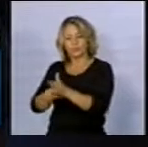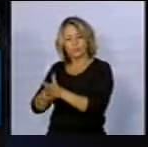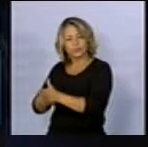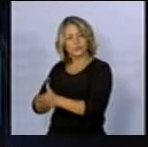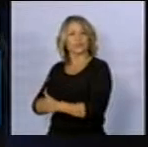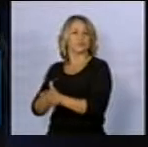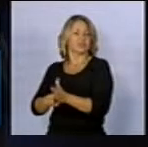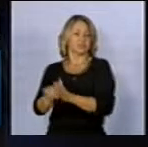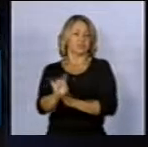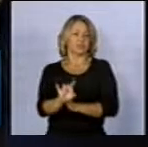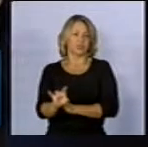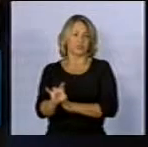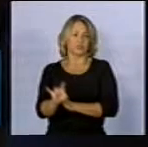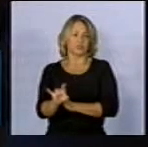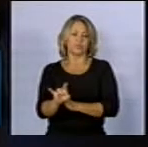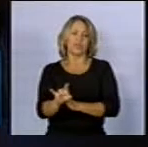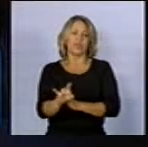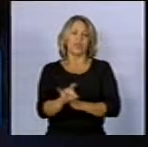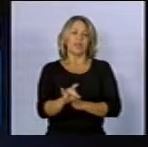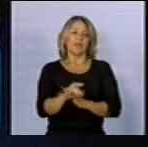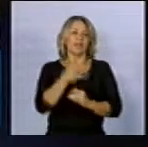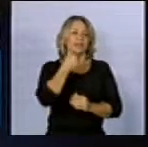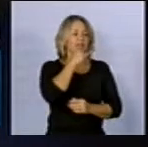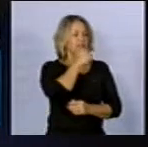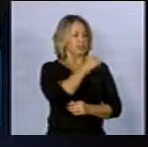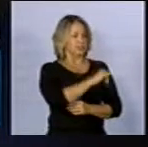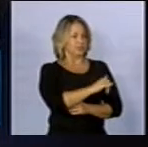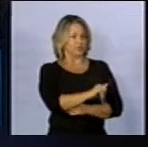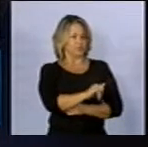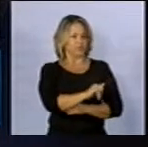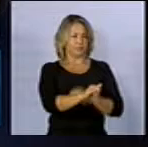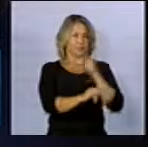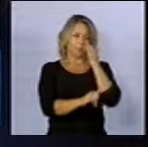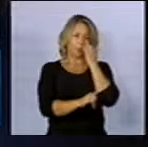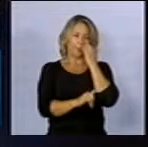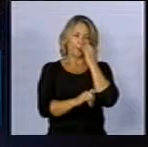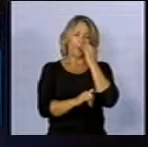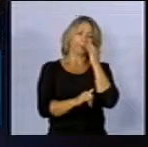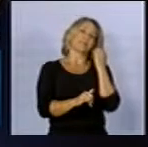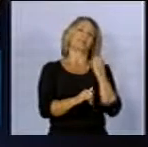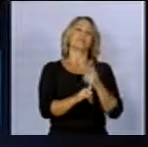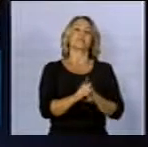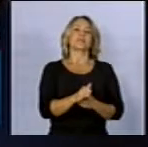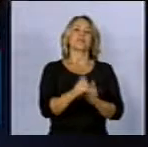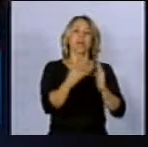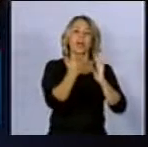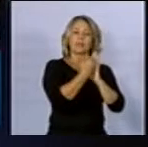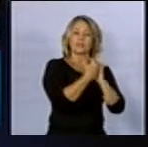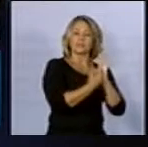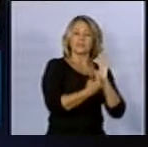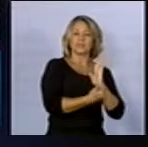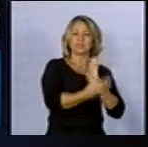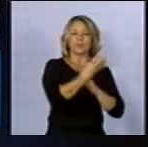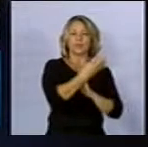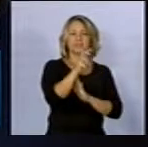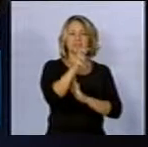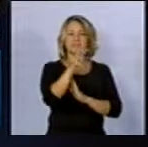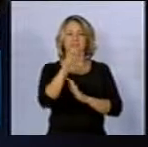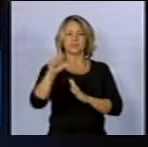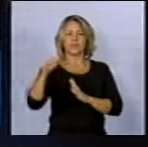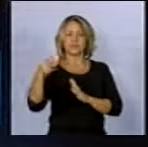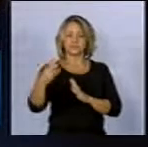fiscalização da emiss da irradiação a portaria 453 da anva está